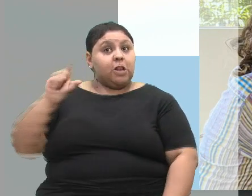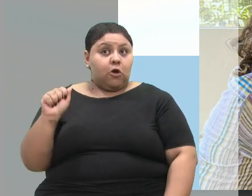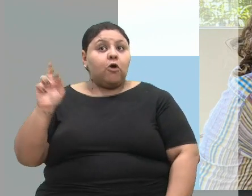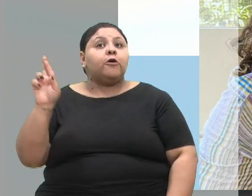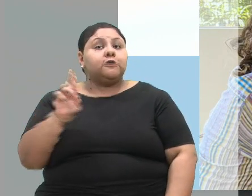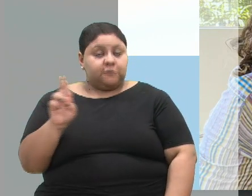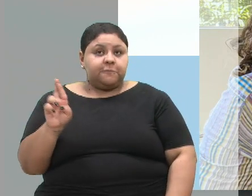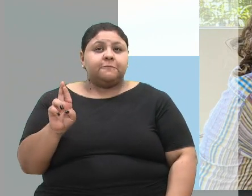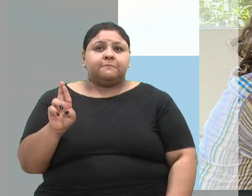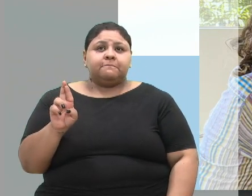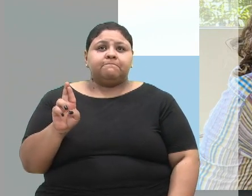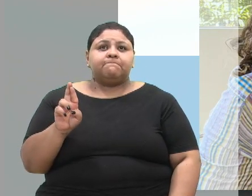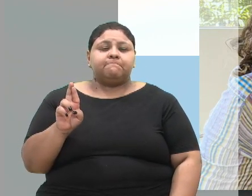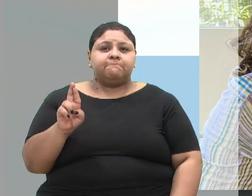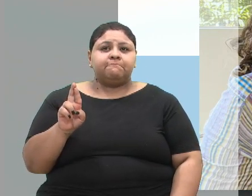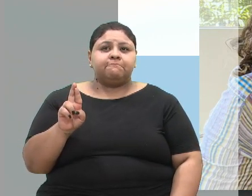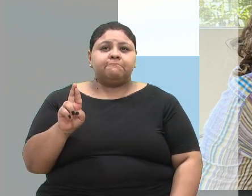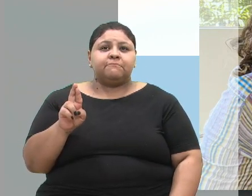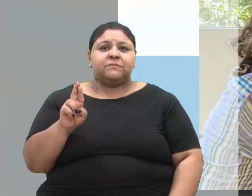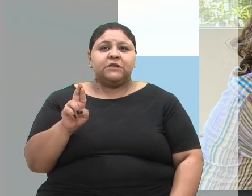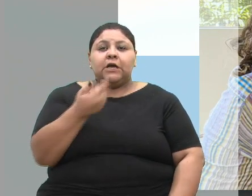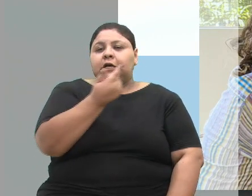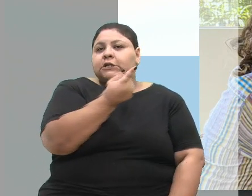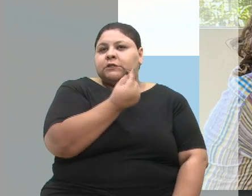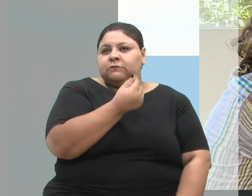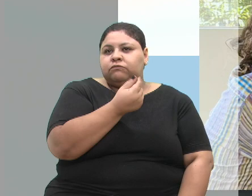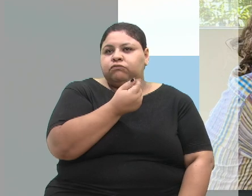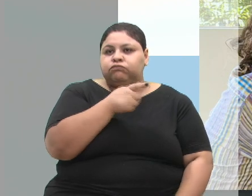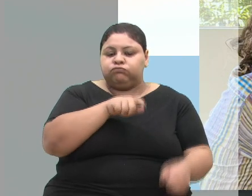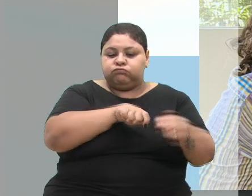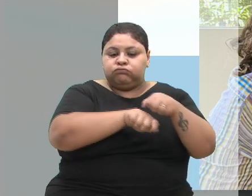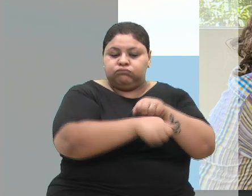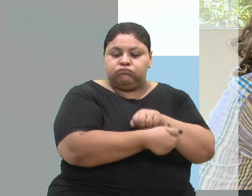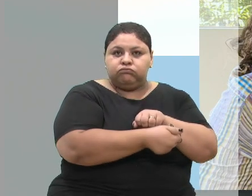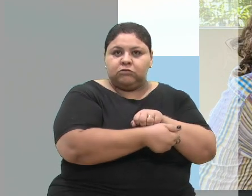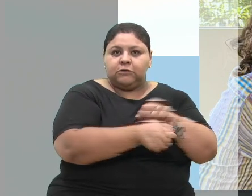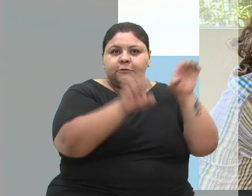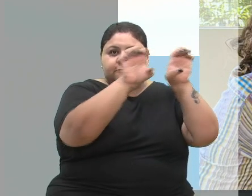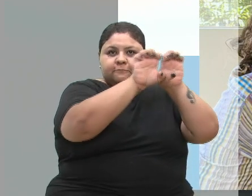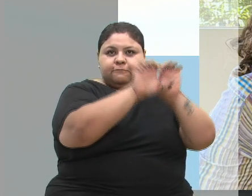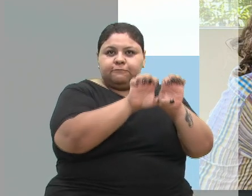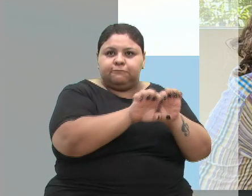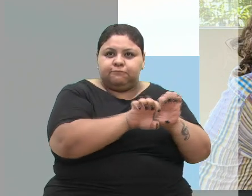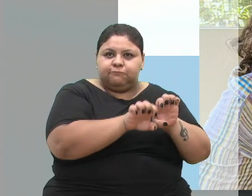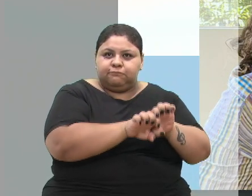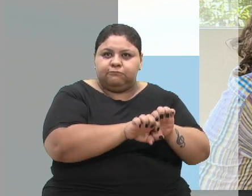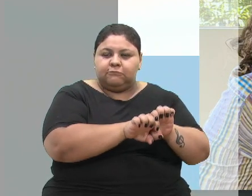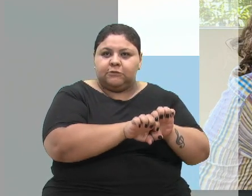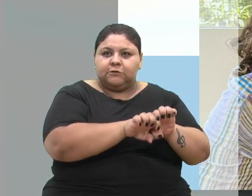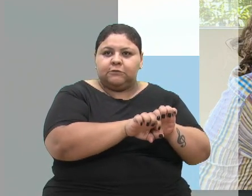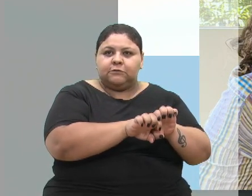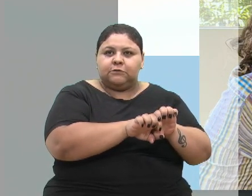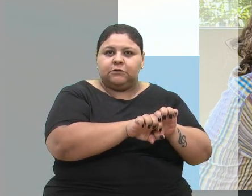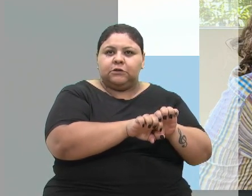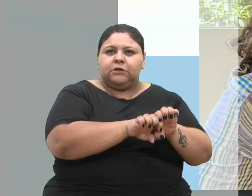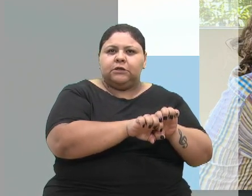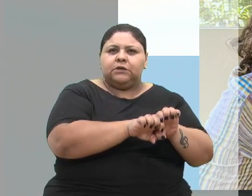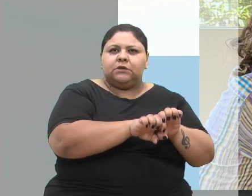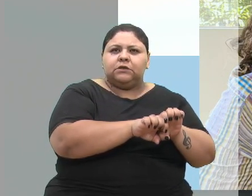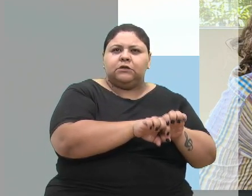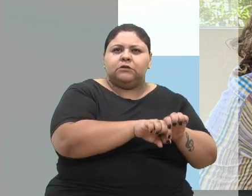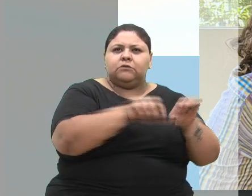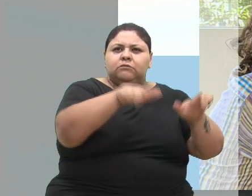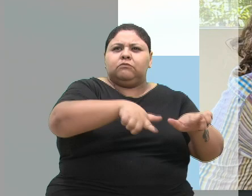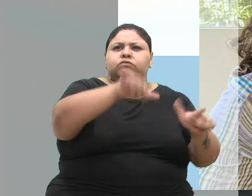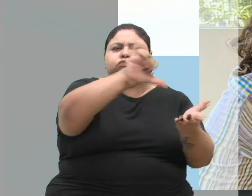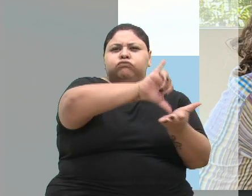2.030.000 reais. Então, são recursos que a gente está investindo, então, nessa infraestrutura dos parques infantis, das escolas também. As escolas estão